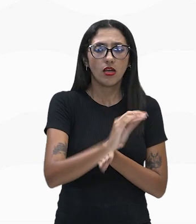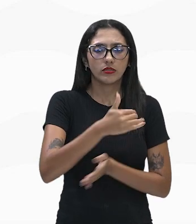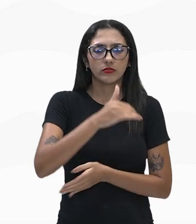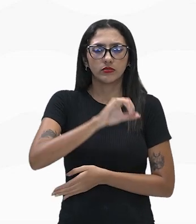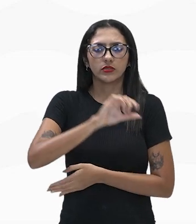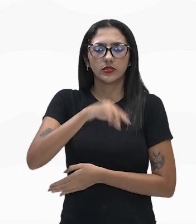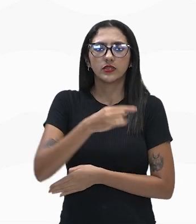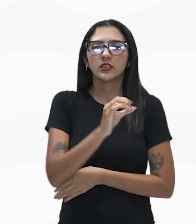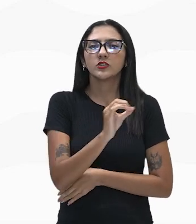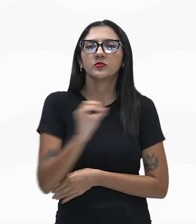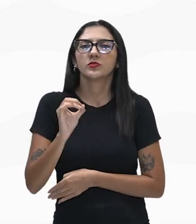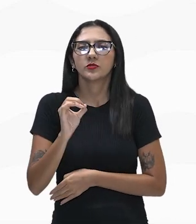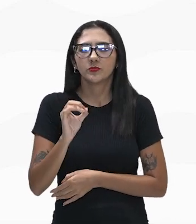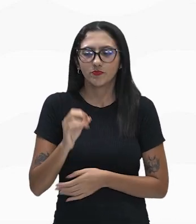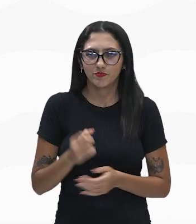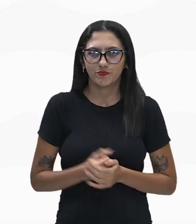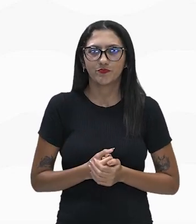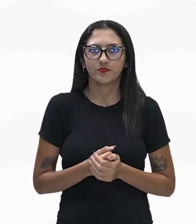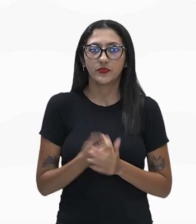havia dito, no valor de